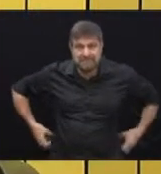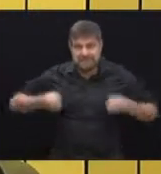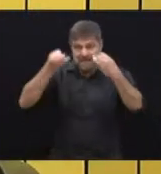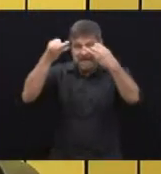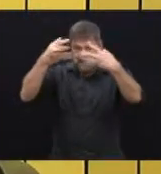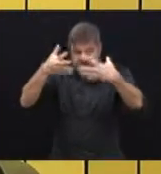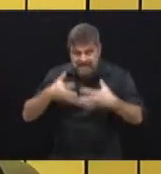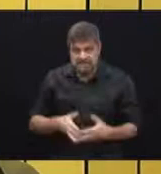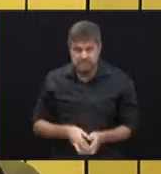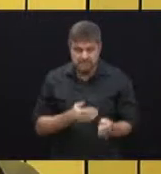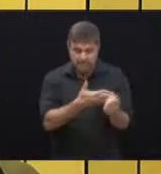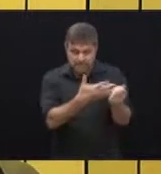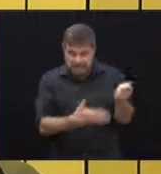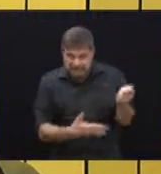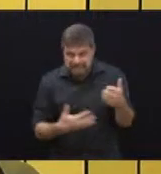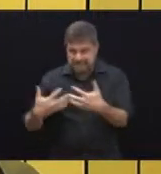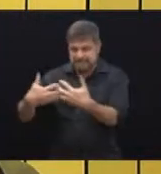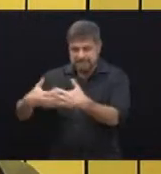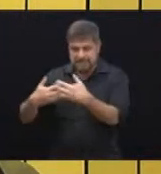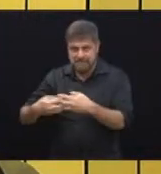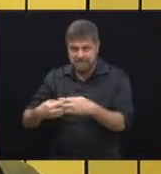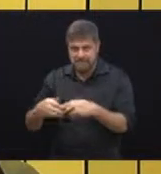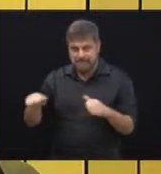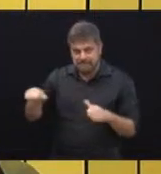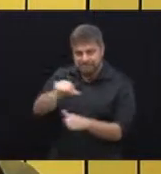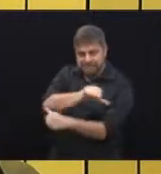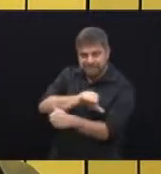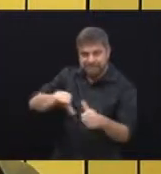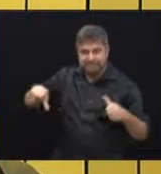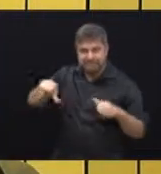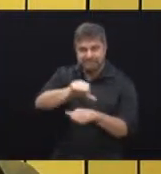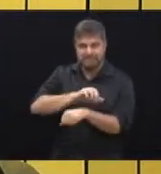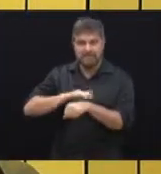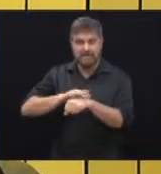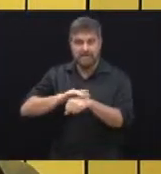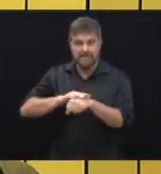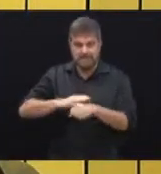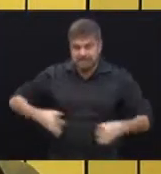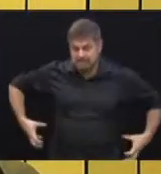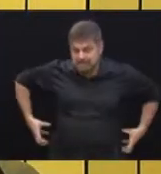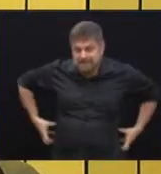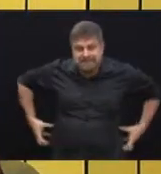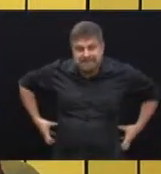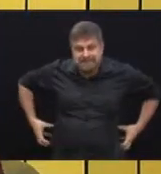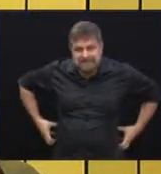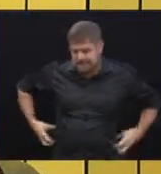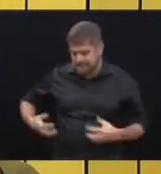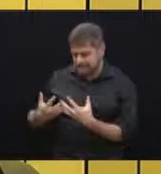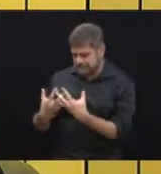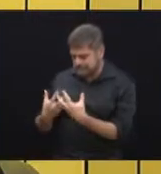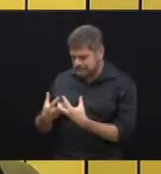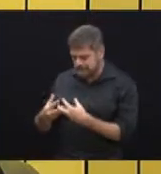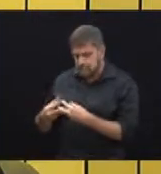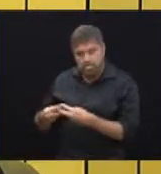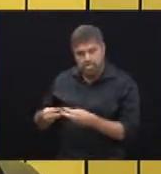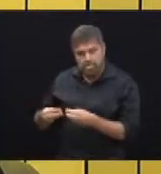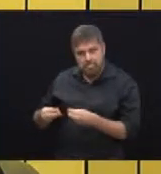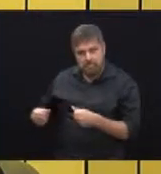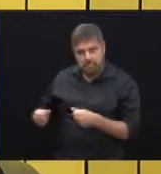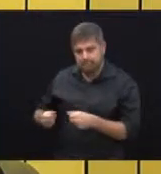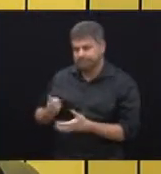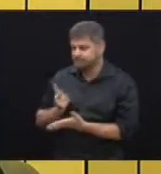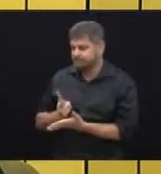sobre diálise, um procedimento necessário para quem sofre com a doença renal crônica, a deterioração lenta